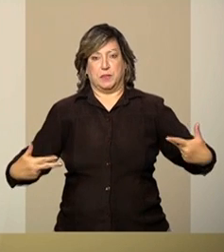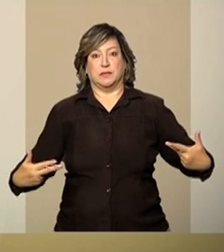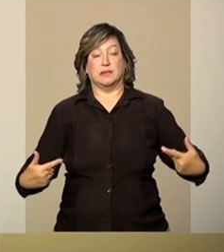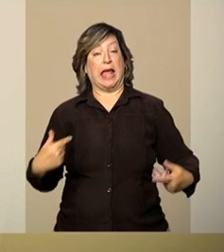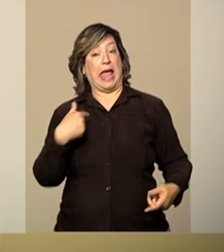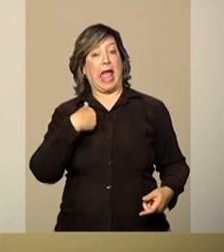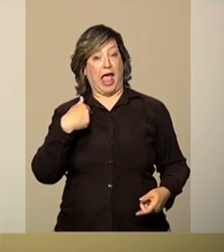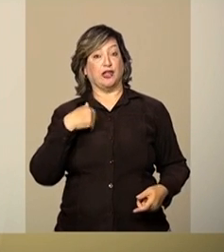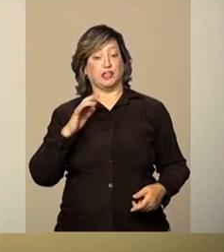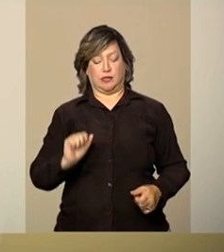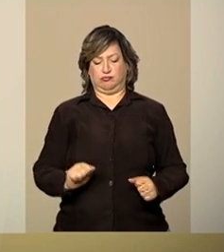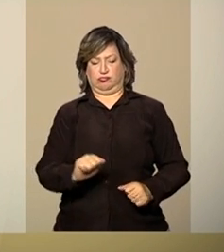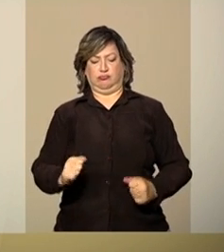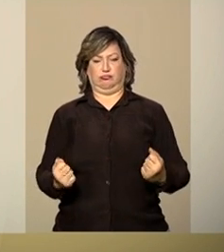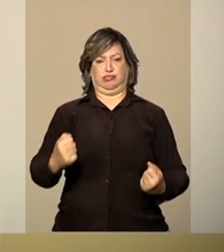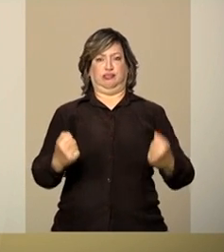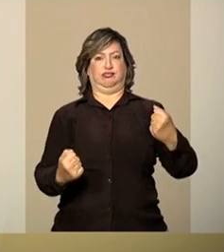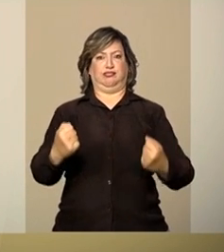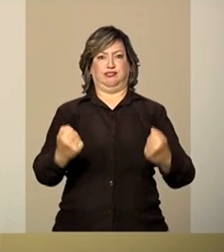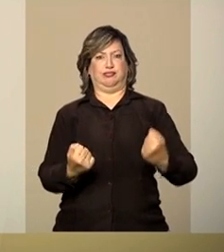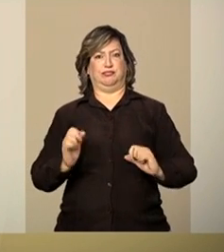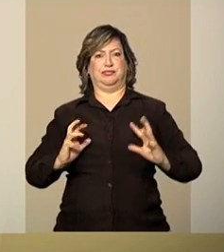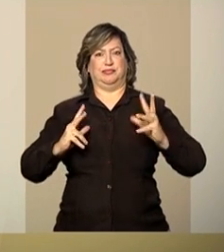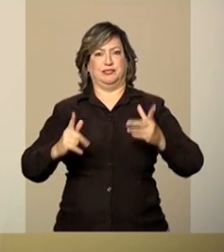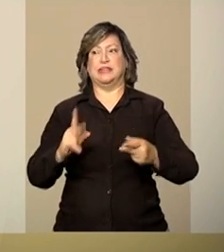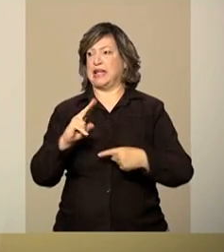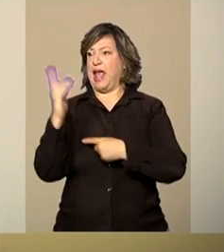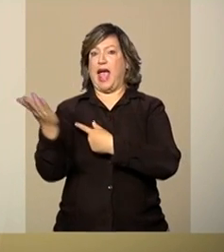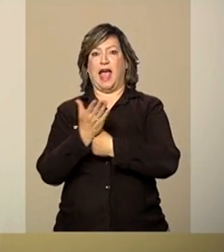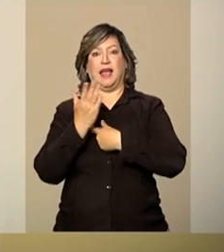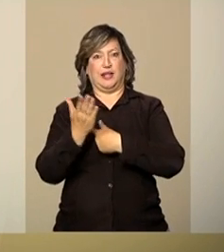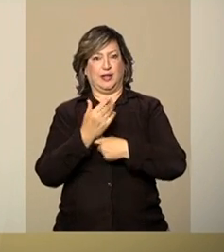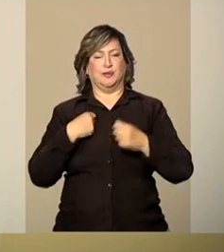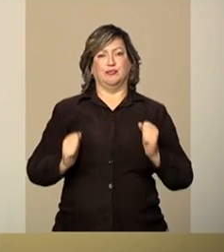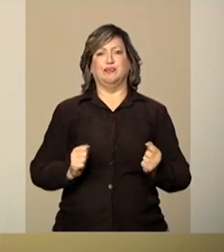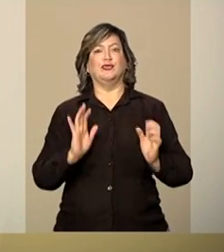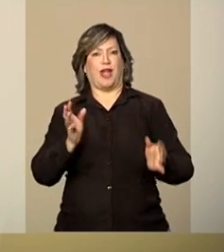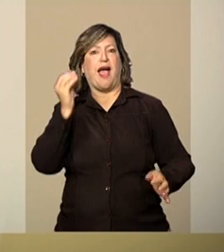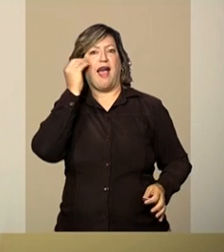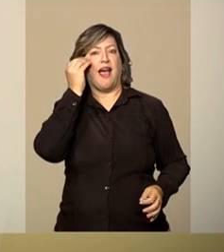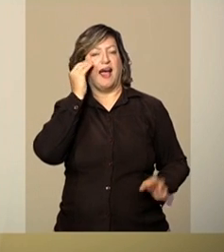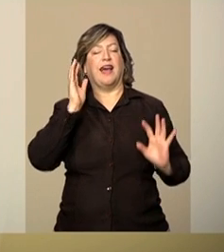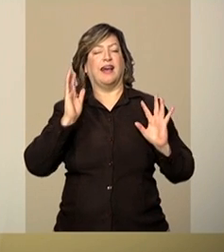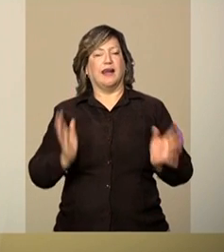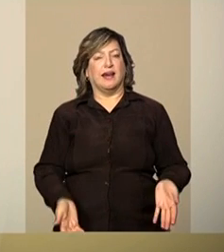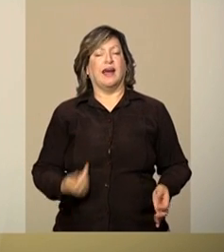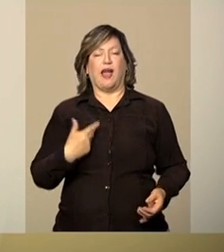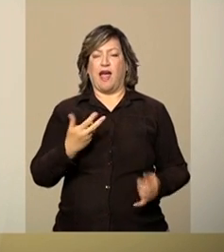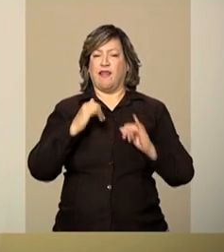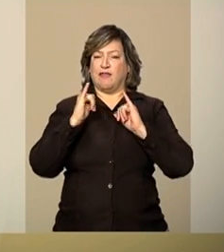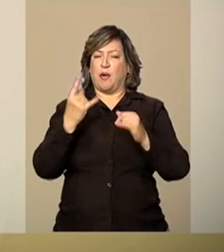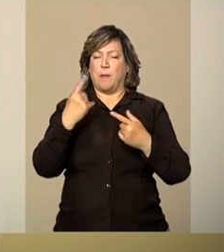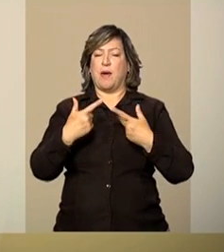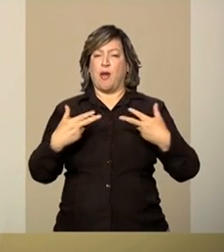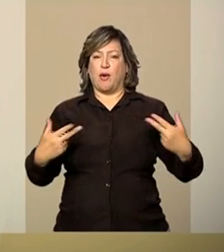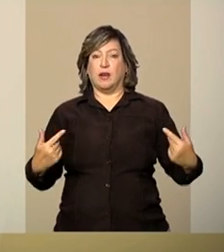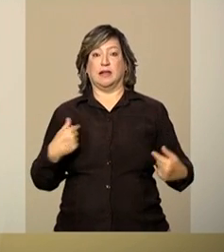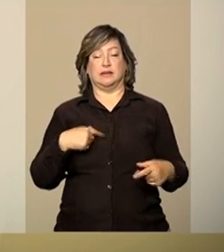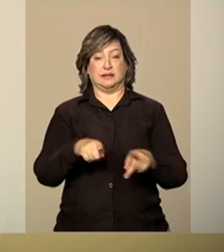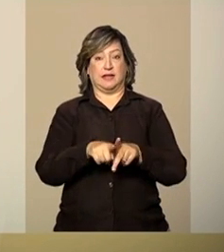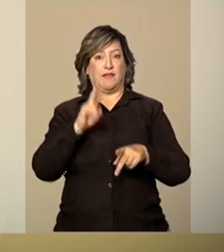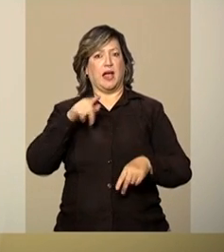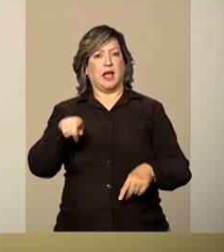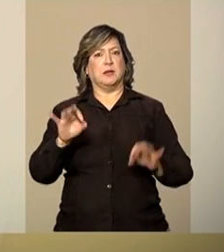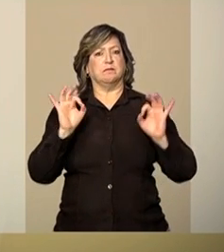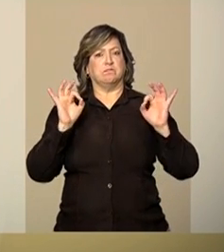operei duas delas sempre com a ajuda dos operadores dos Agricultores e quero te dizer uma coisa além da